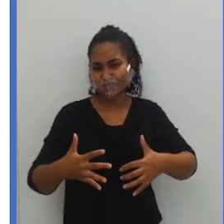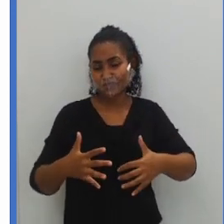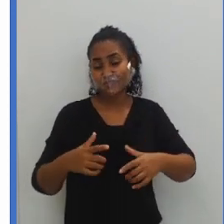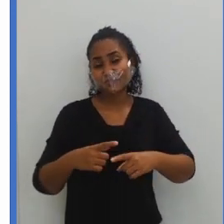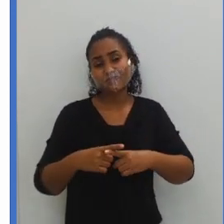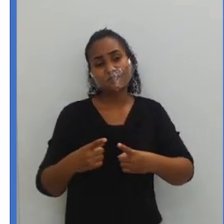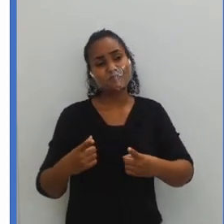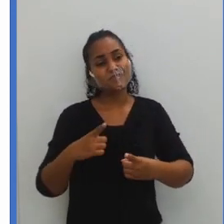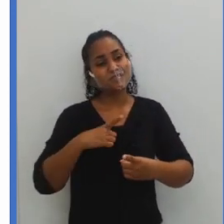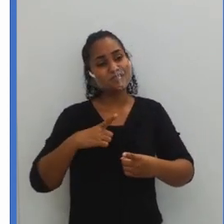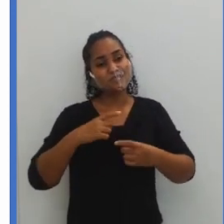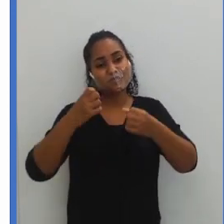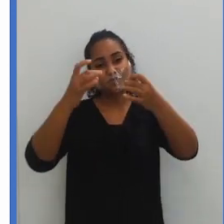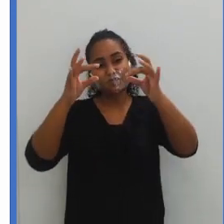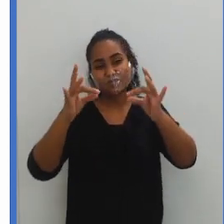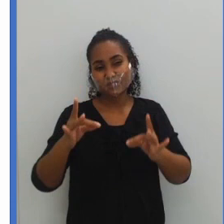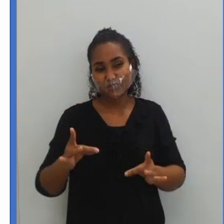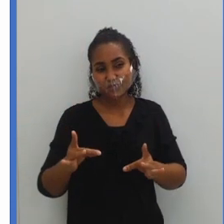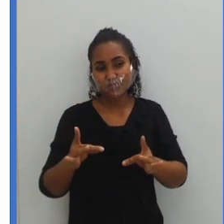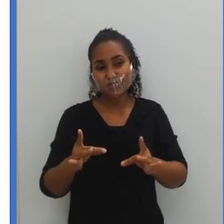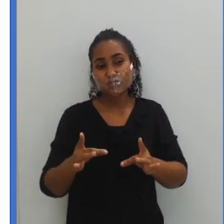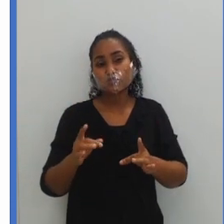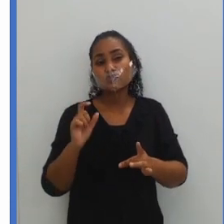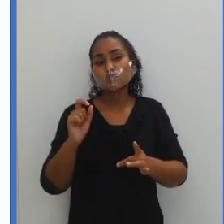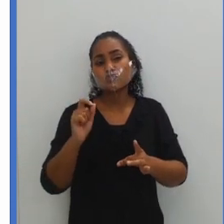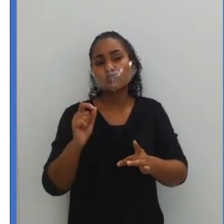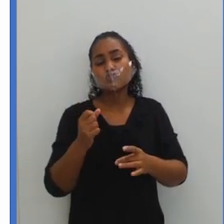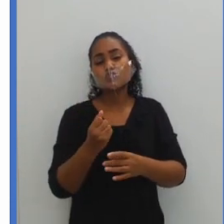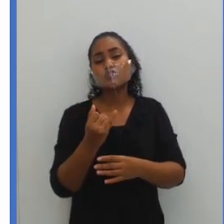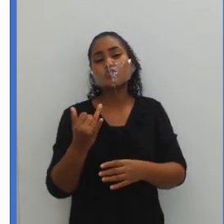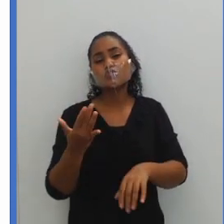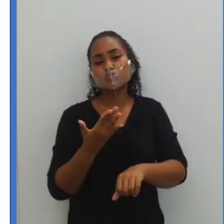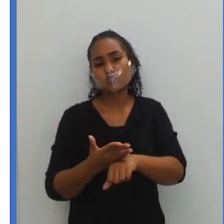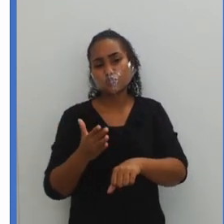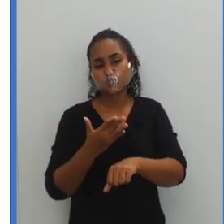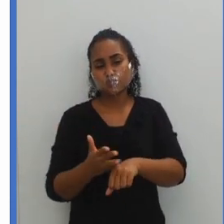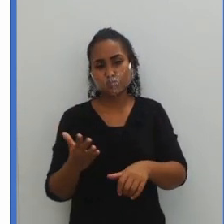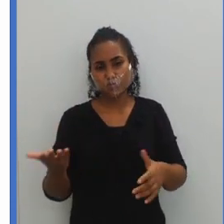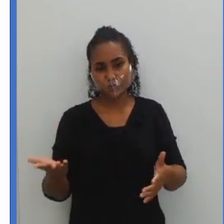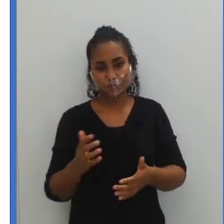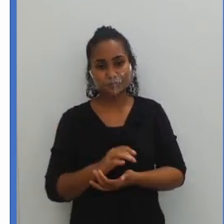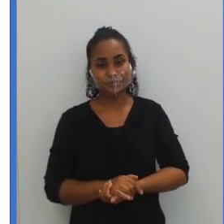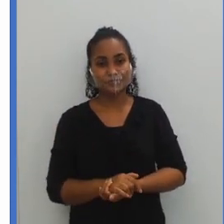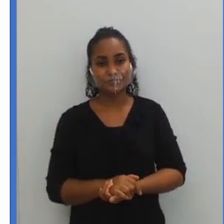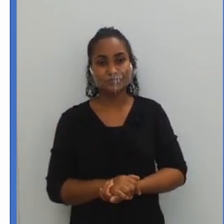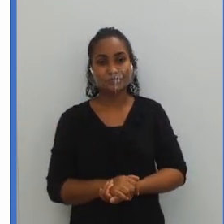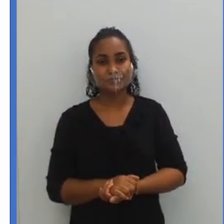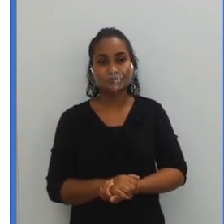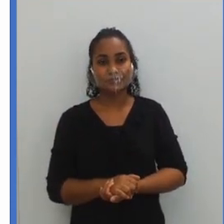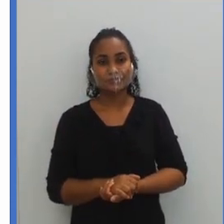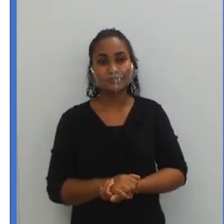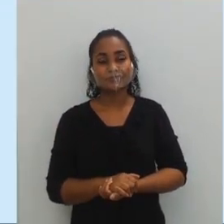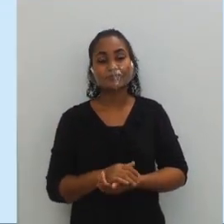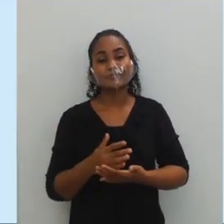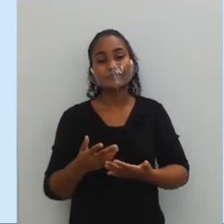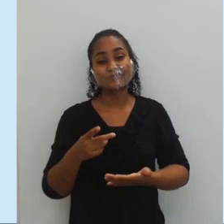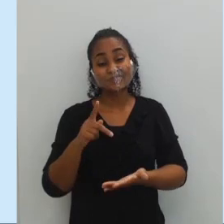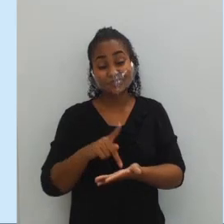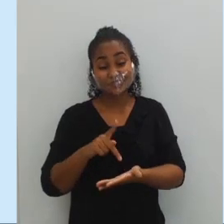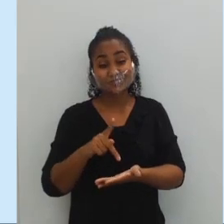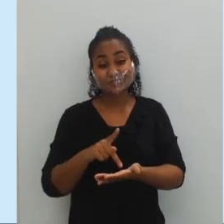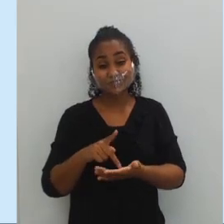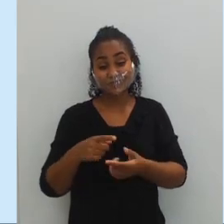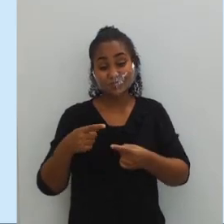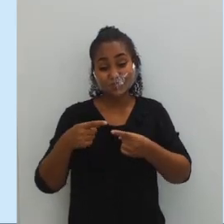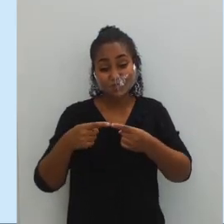natureza, embora não explicitassem exatamente quais eram essas práticas, né? Então, na